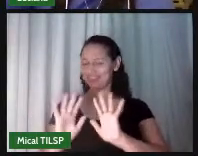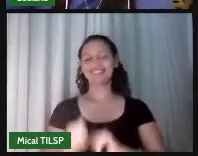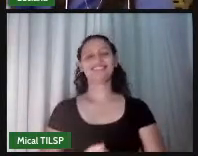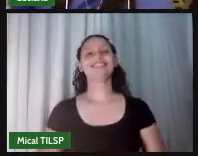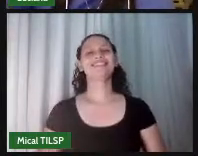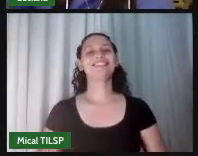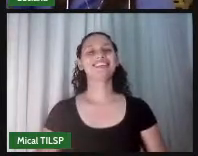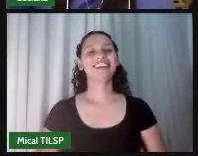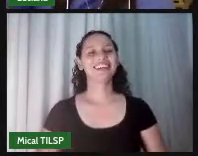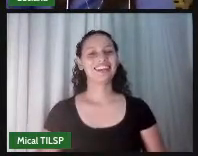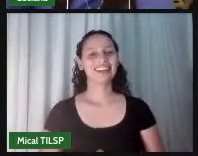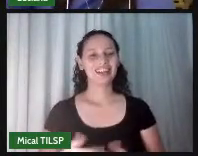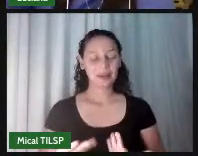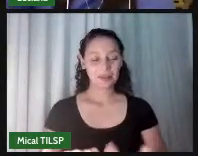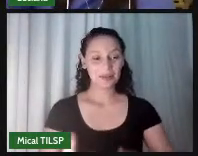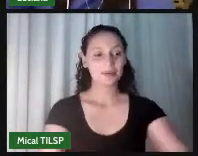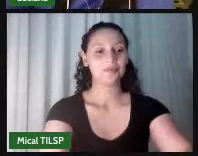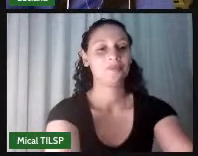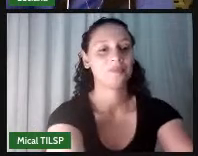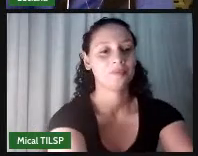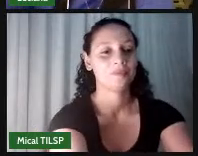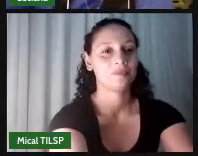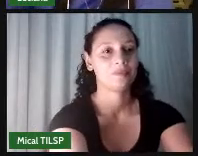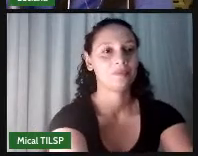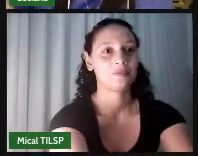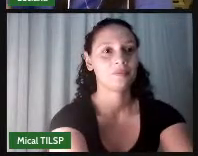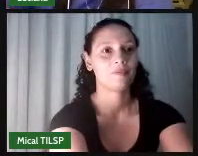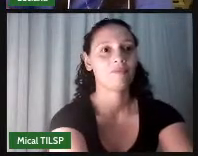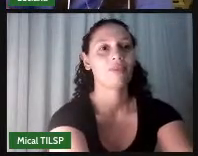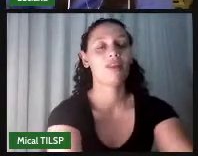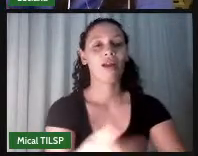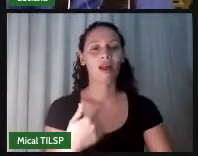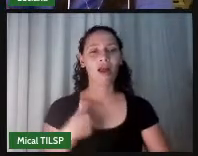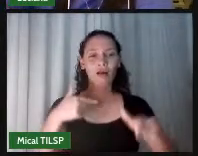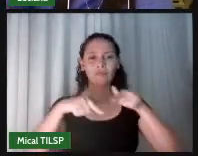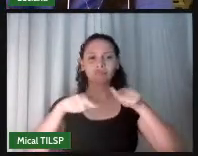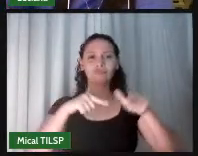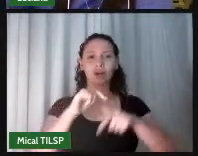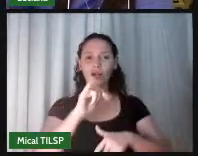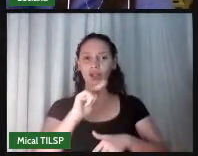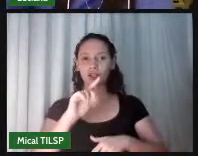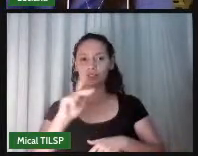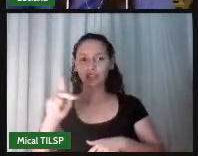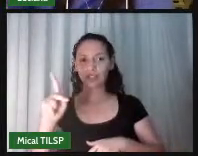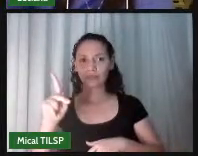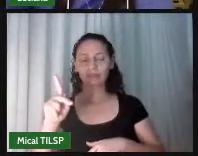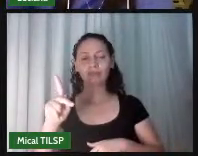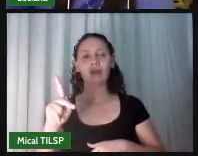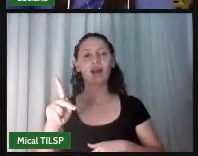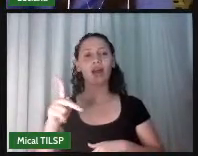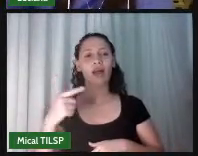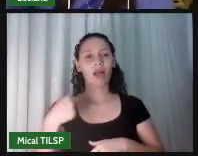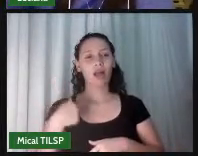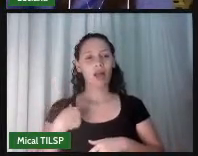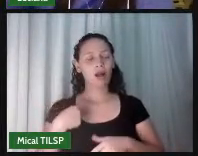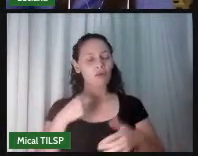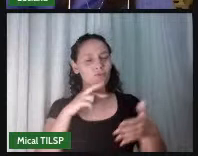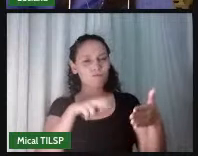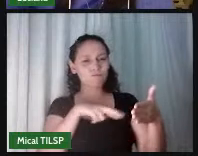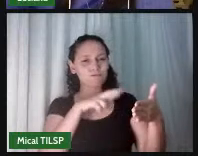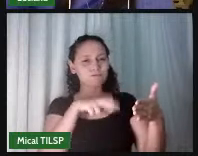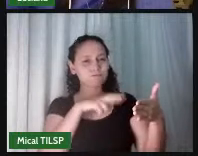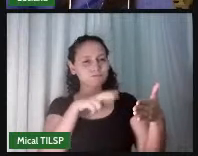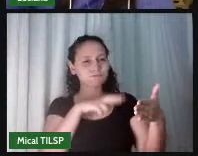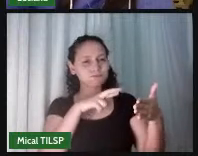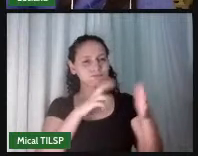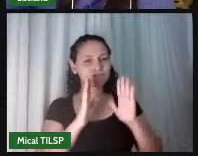Enfim, durante a minha atuação no IGP, eu acabei me envolvendo muito com a perícia e em seguida já entrei na